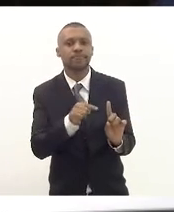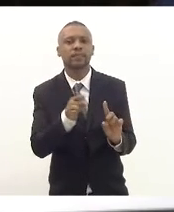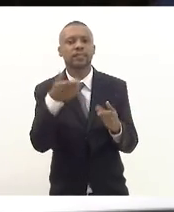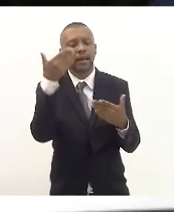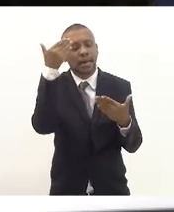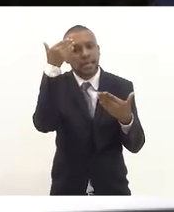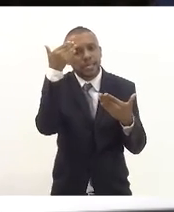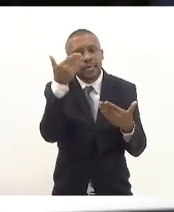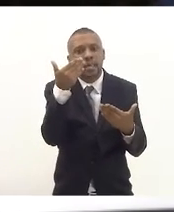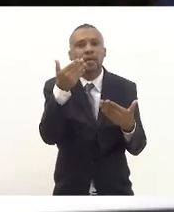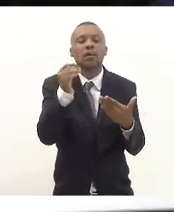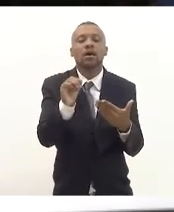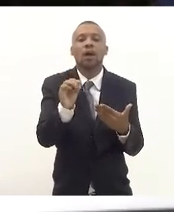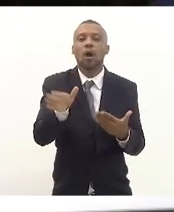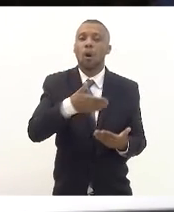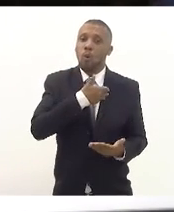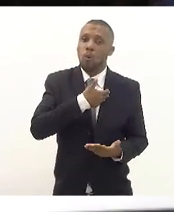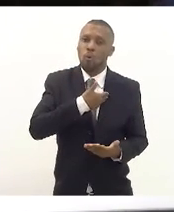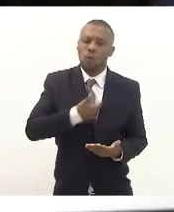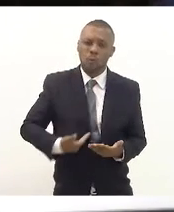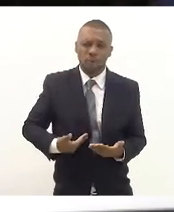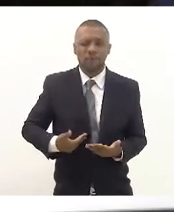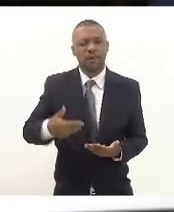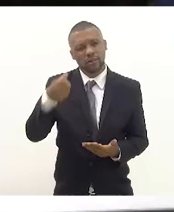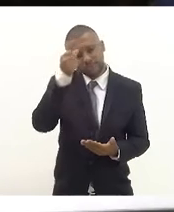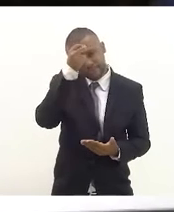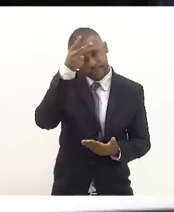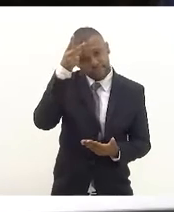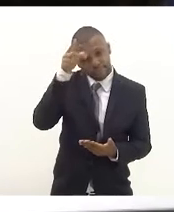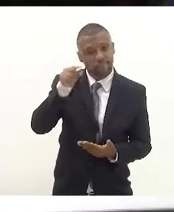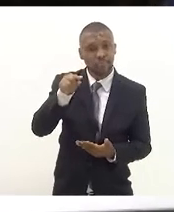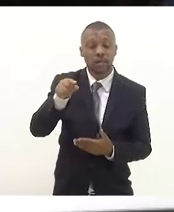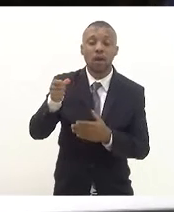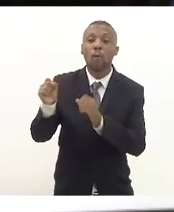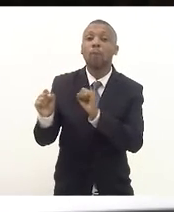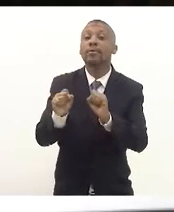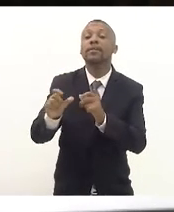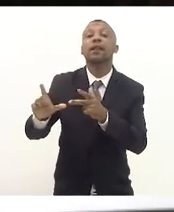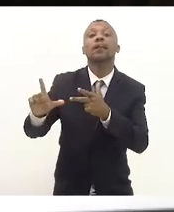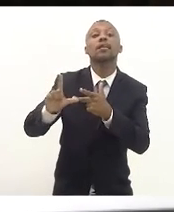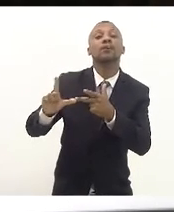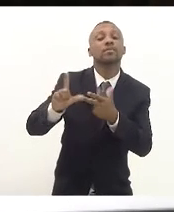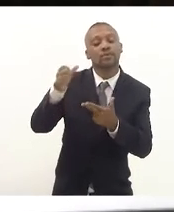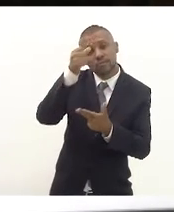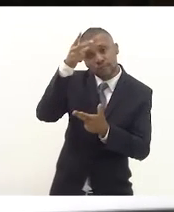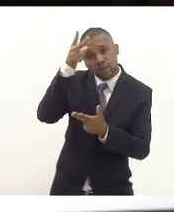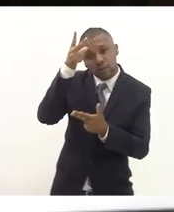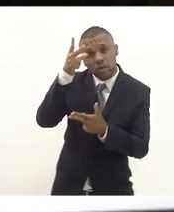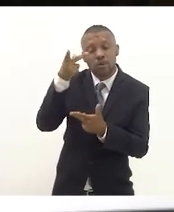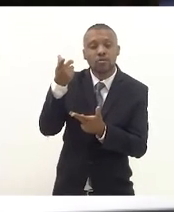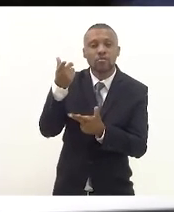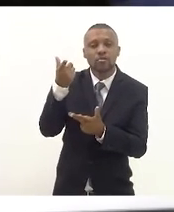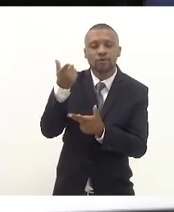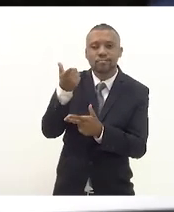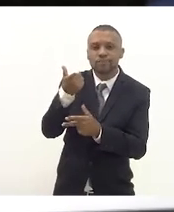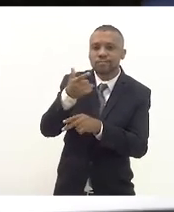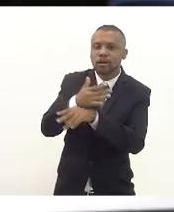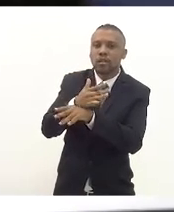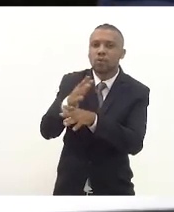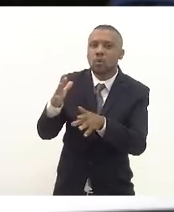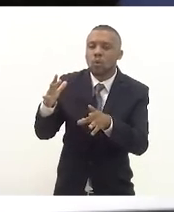agradecer o poder legislativo Municipal uma cidade de quase 1000000 de habitantes uma cidade